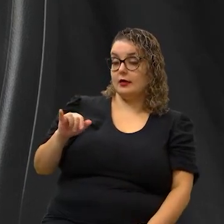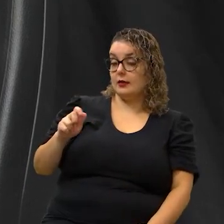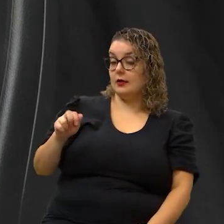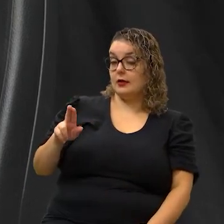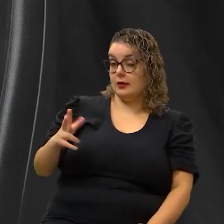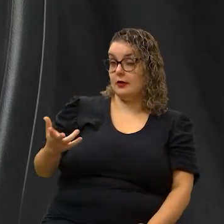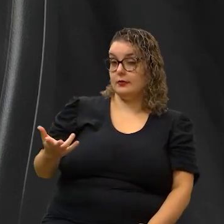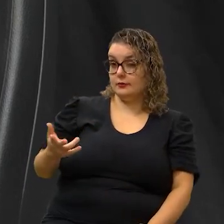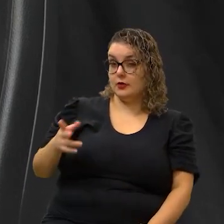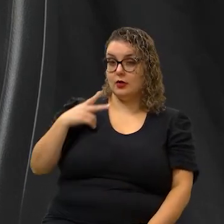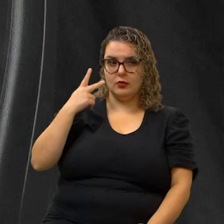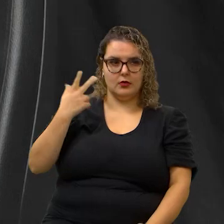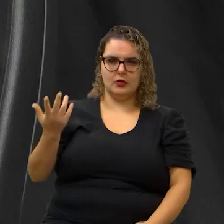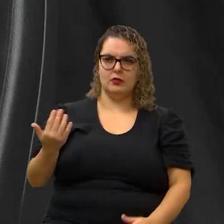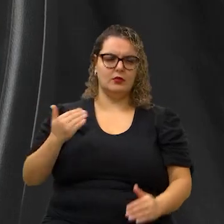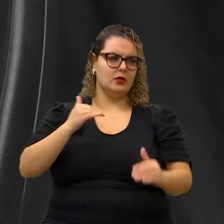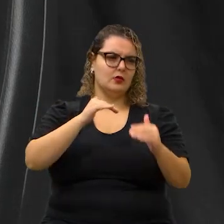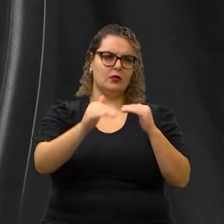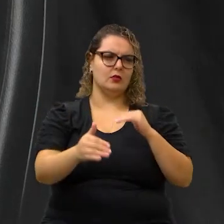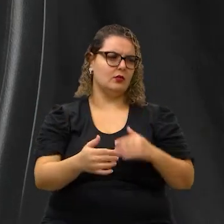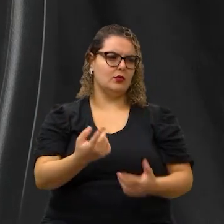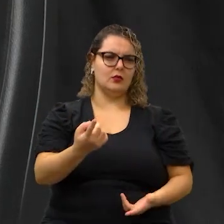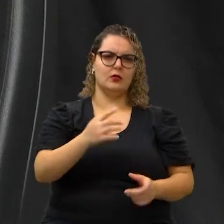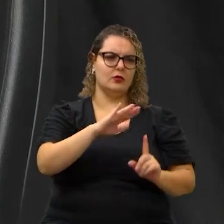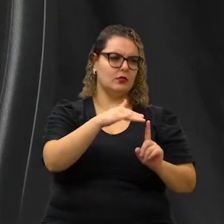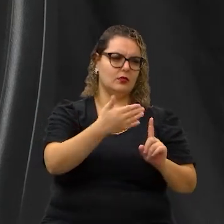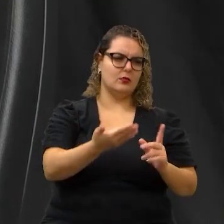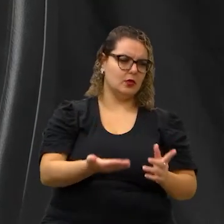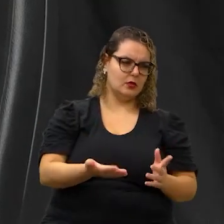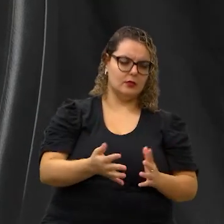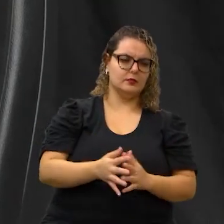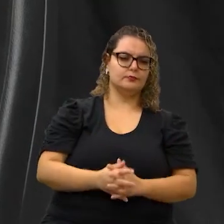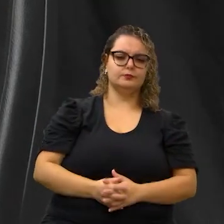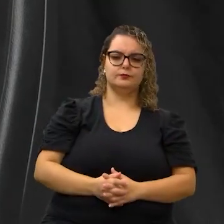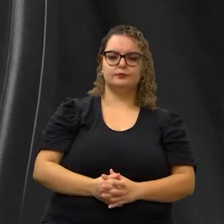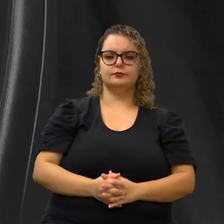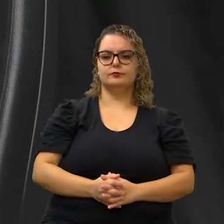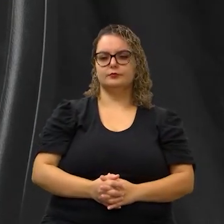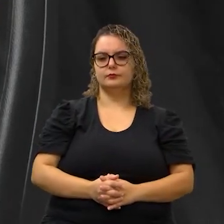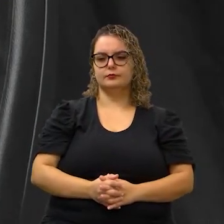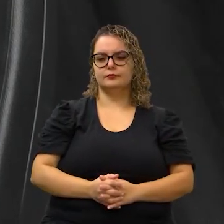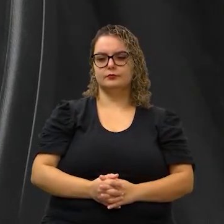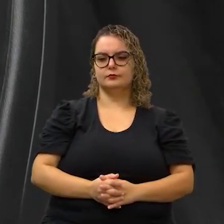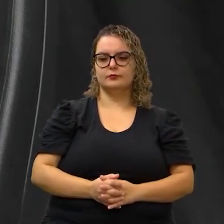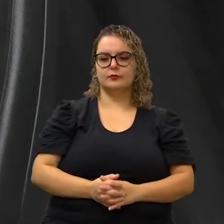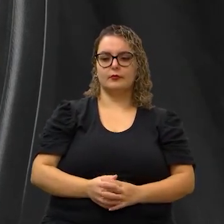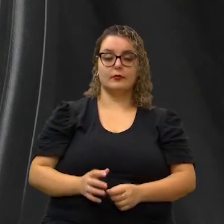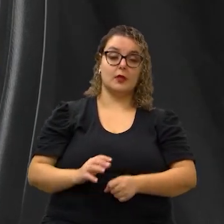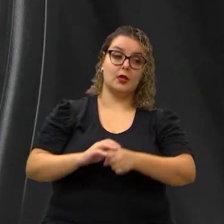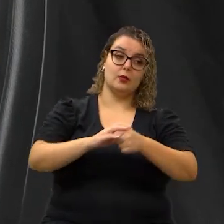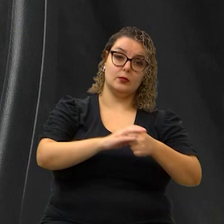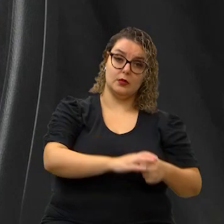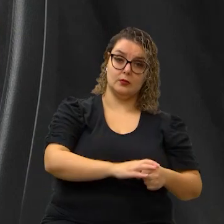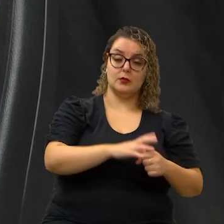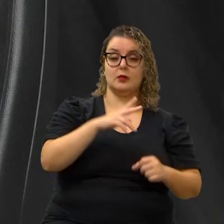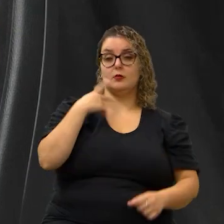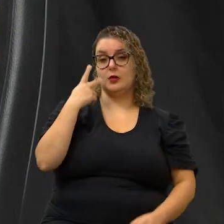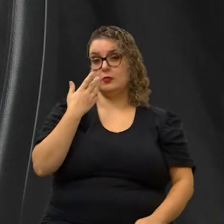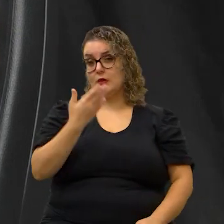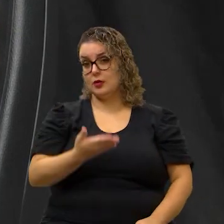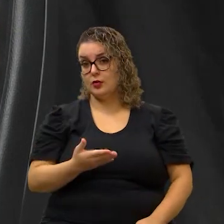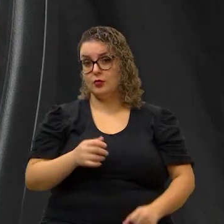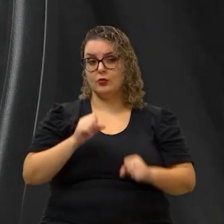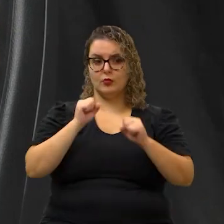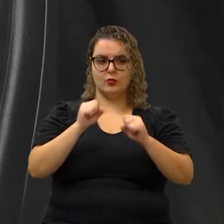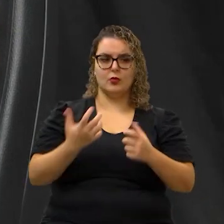o vereador que, por acaso, foi contra uma determinada homenagem, aí você pressiona